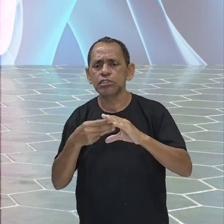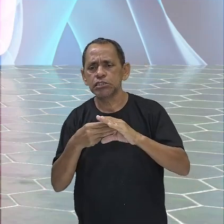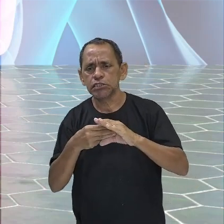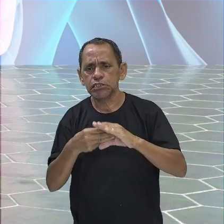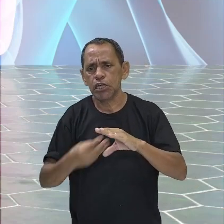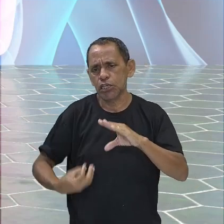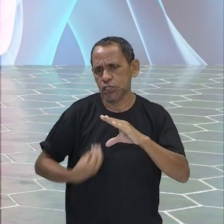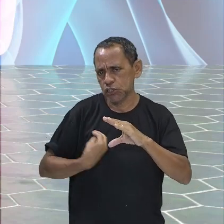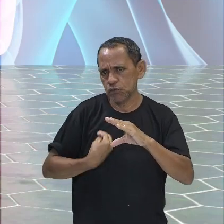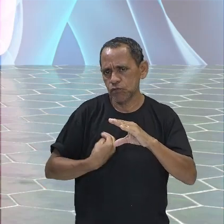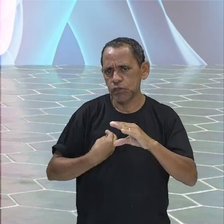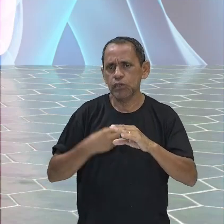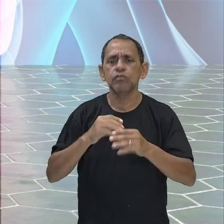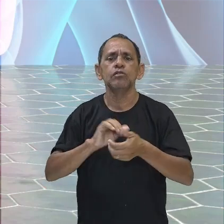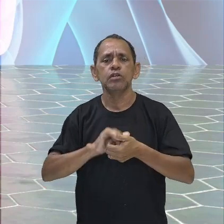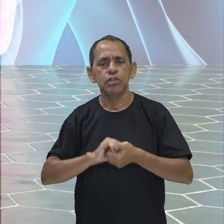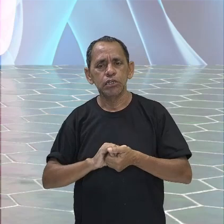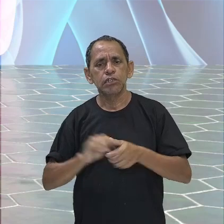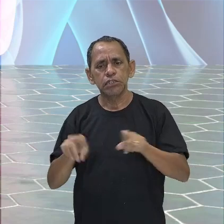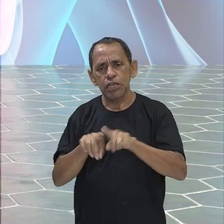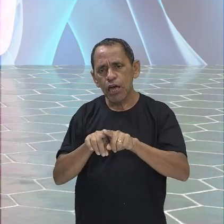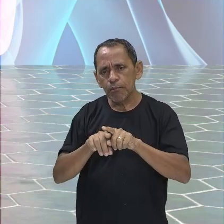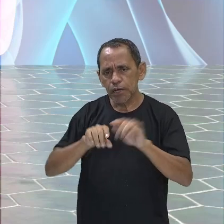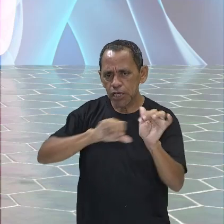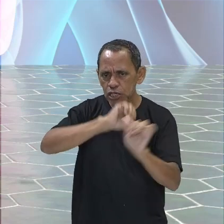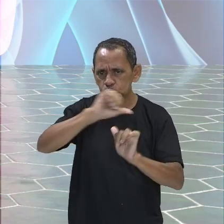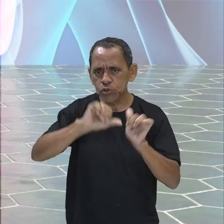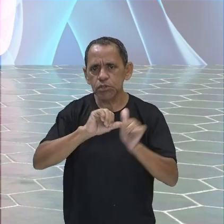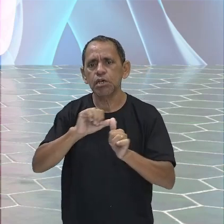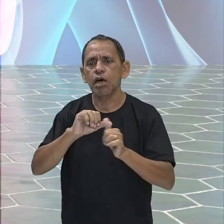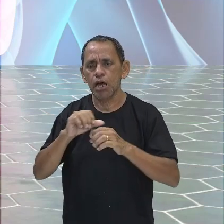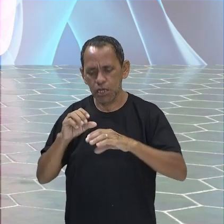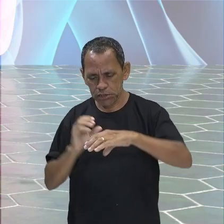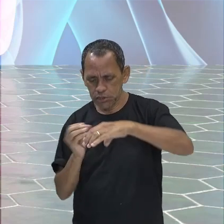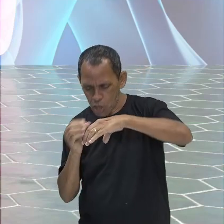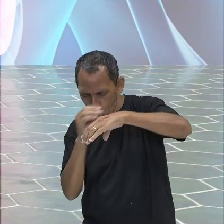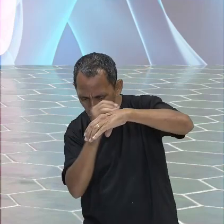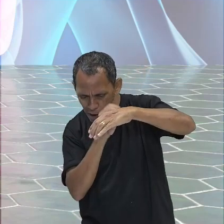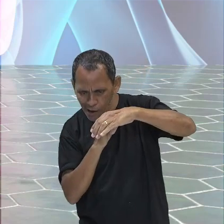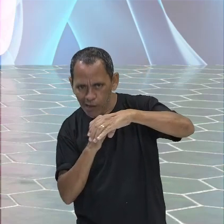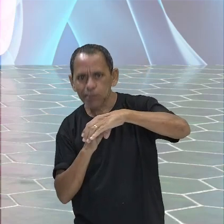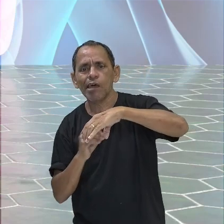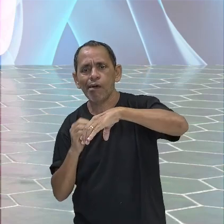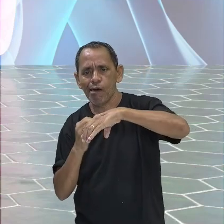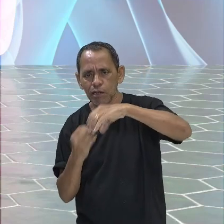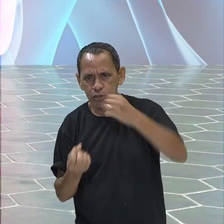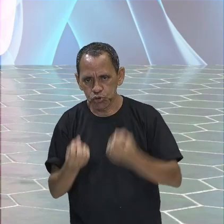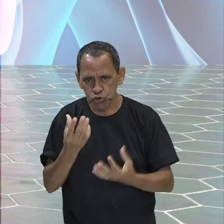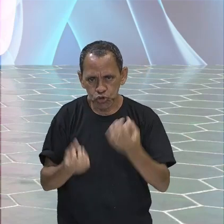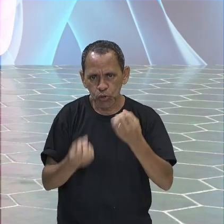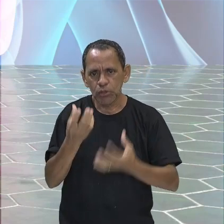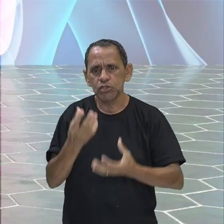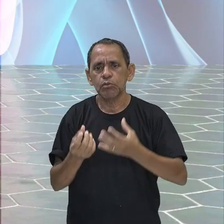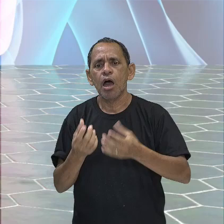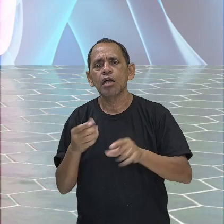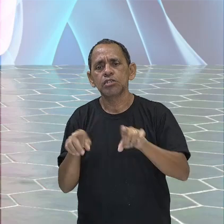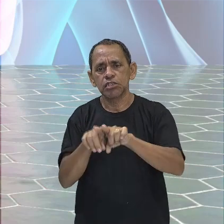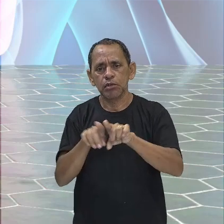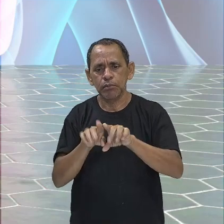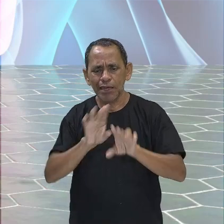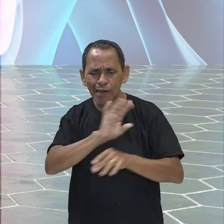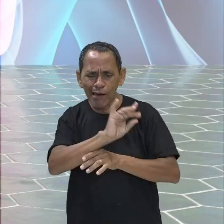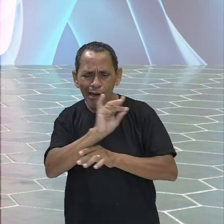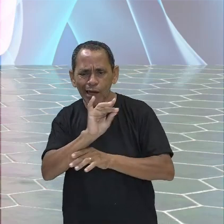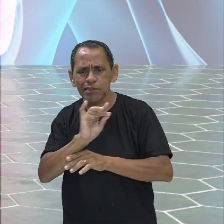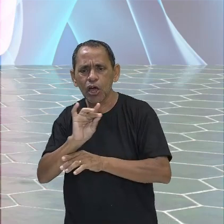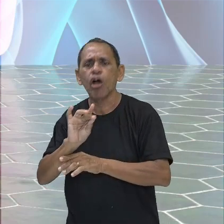químicas, que são realizadas lá pelas organelas citoplasmáticas, né, cada uma com suas funções, e